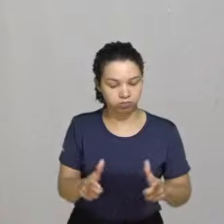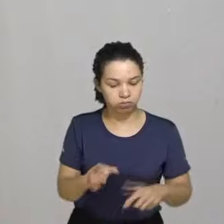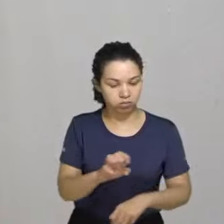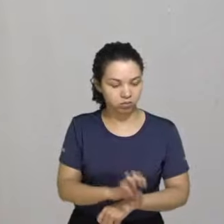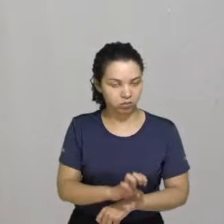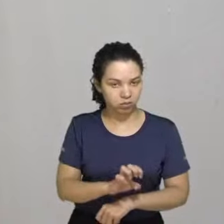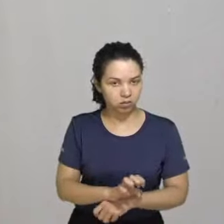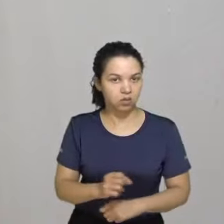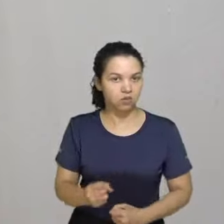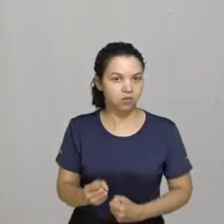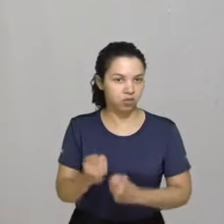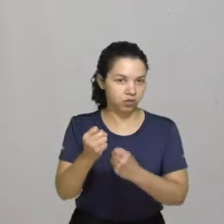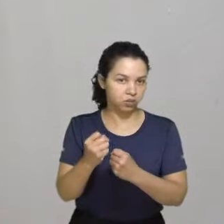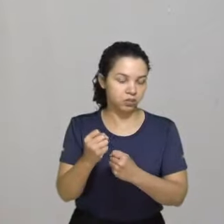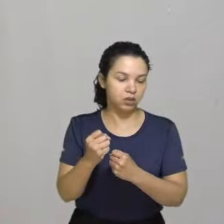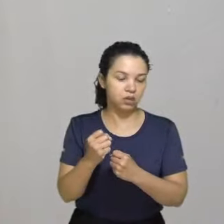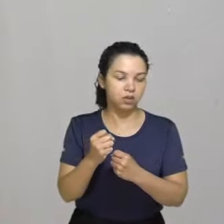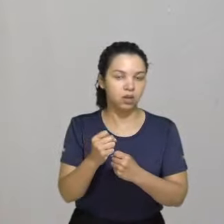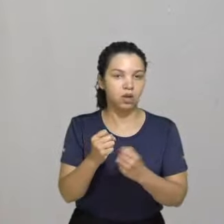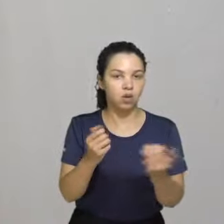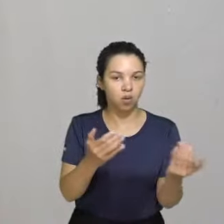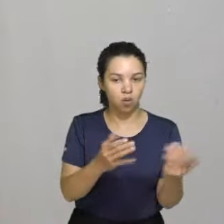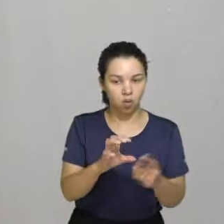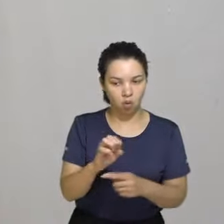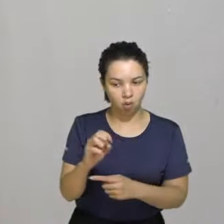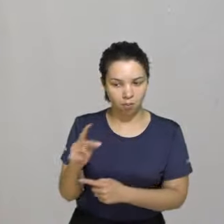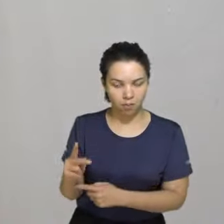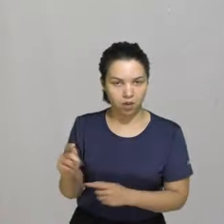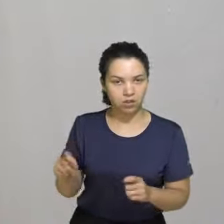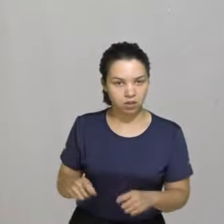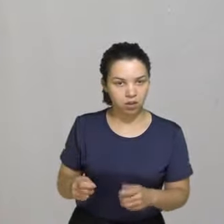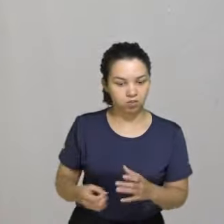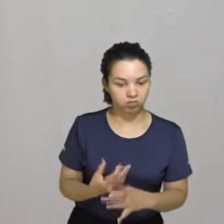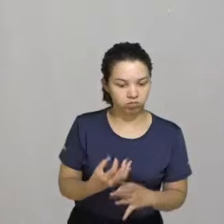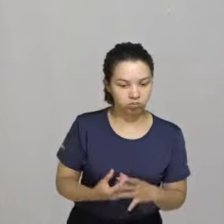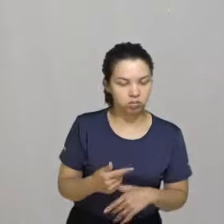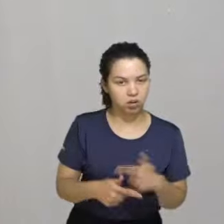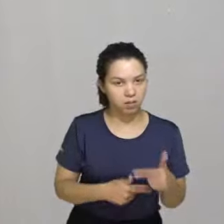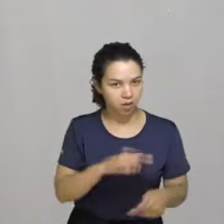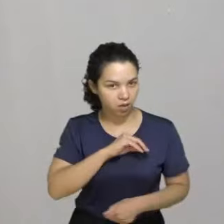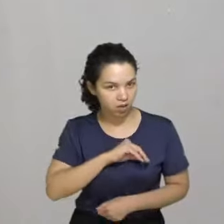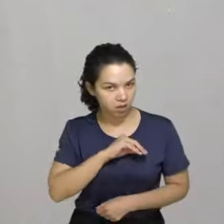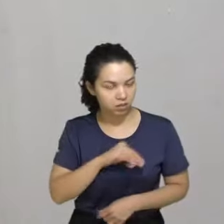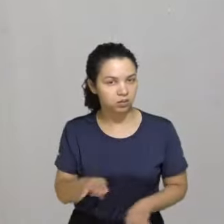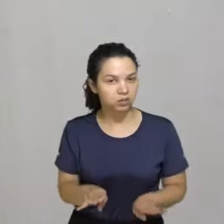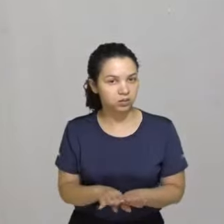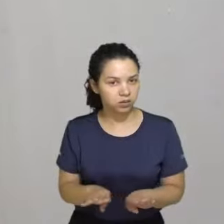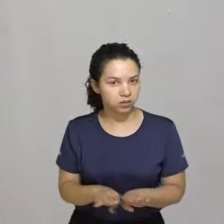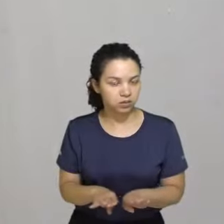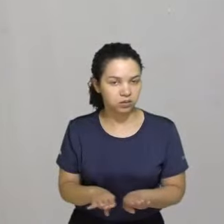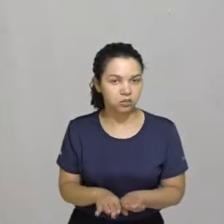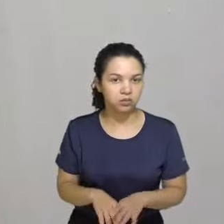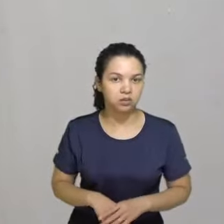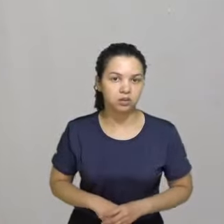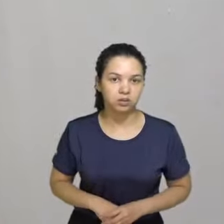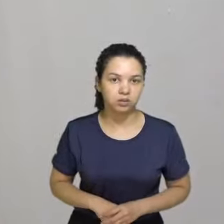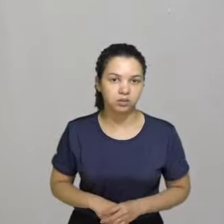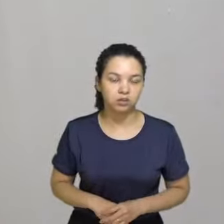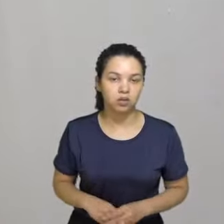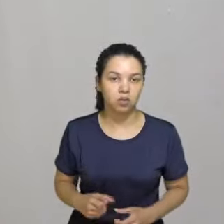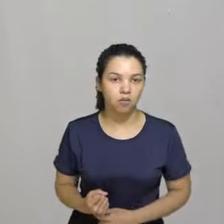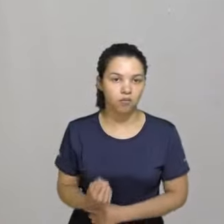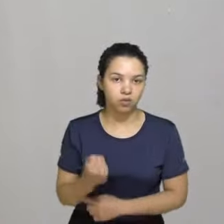do fortalecimento das nossas cooperativas, buscando mais geração de emprego, renda e também o